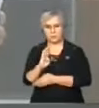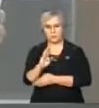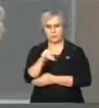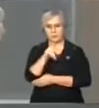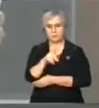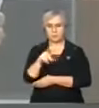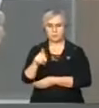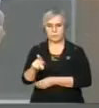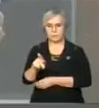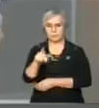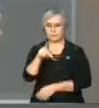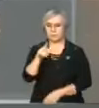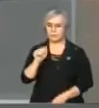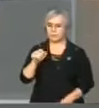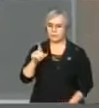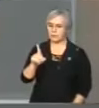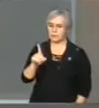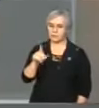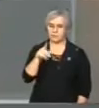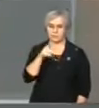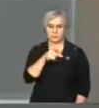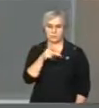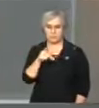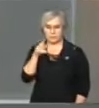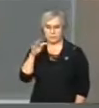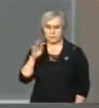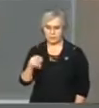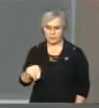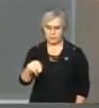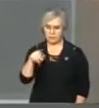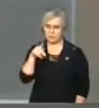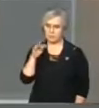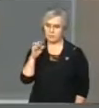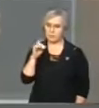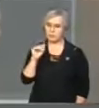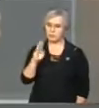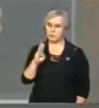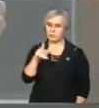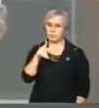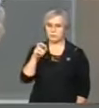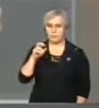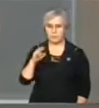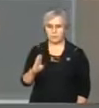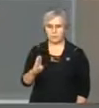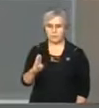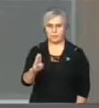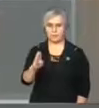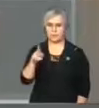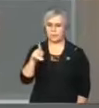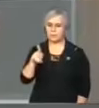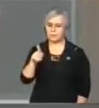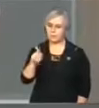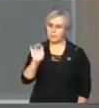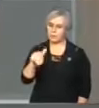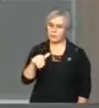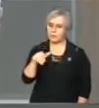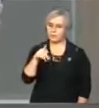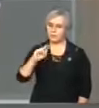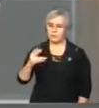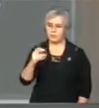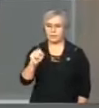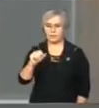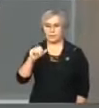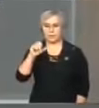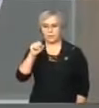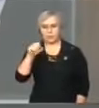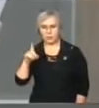PP, do PSD, do PTN, do PTdoB, do PRP, do PEM, do PHS, do